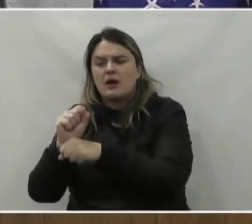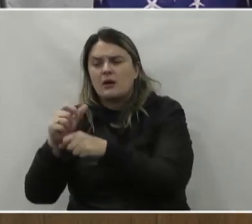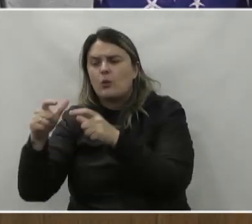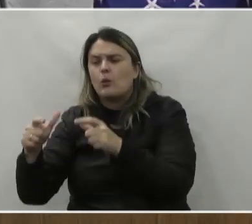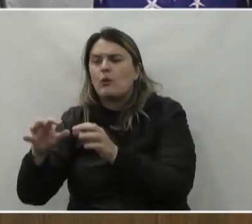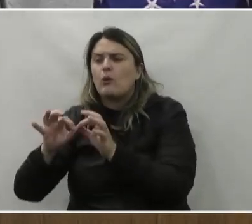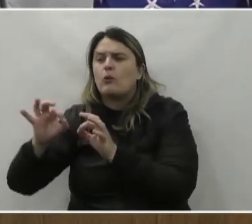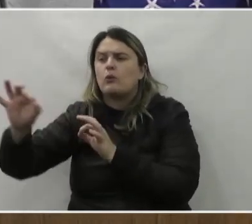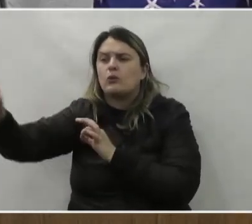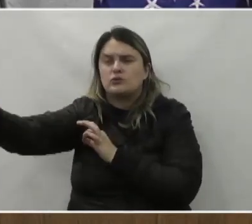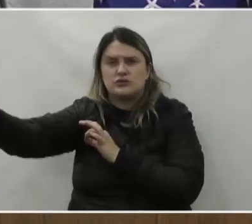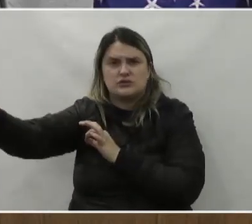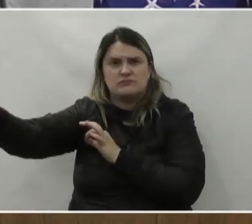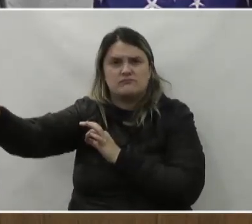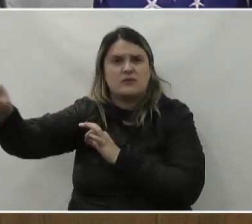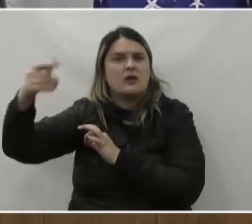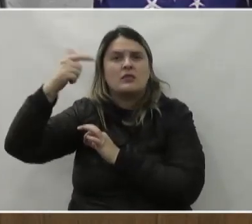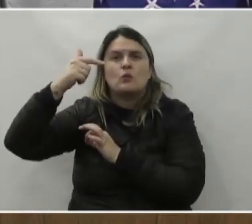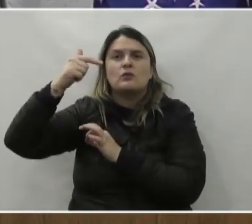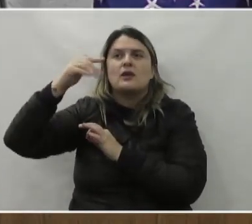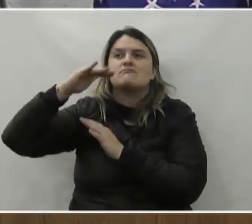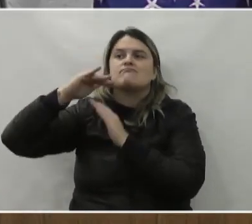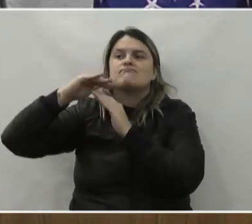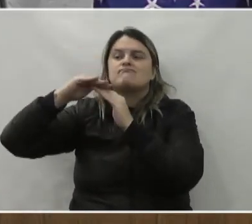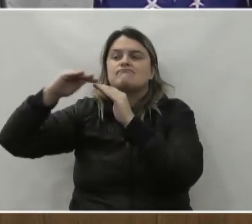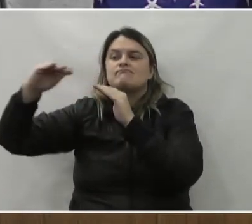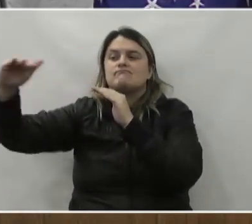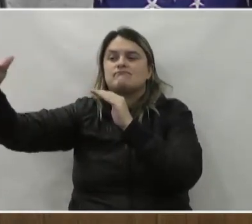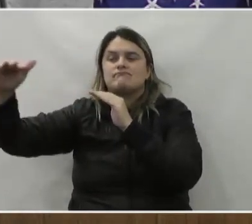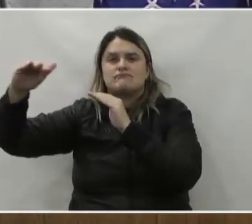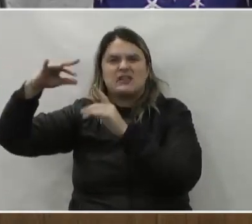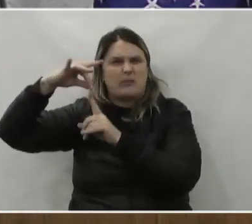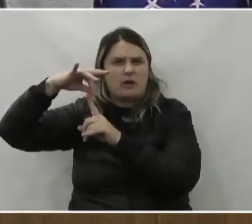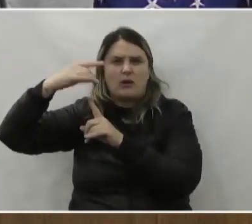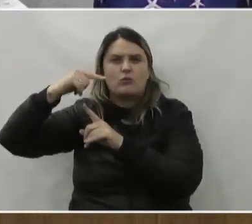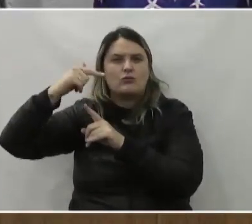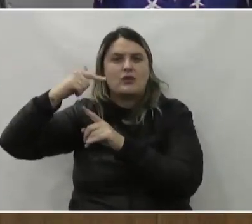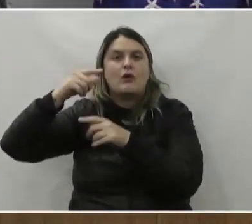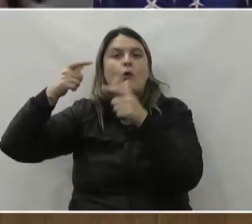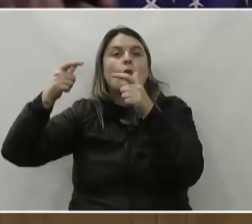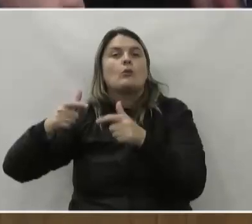distante da cobertura da unidade, o que,